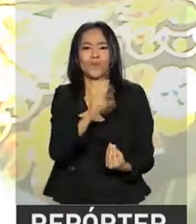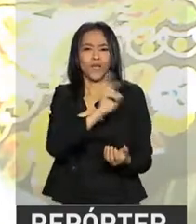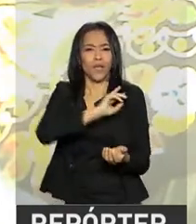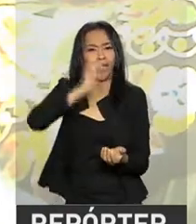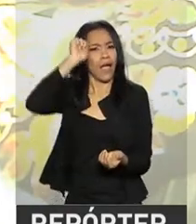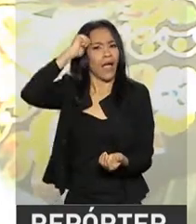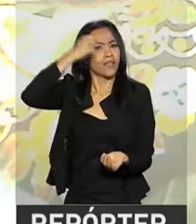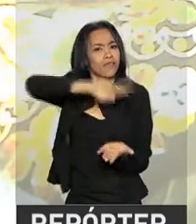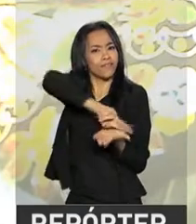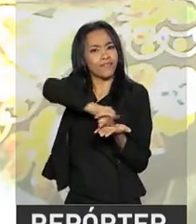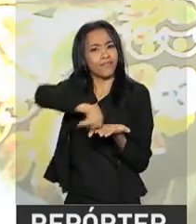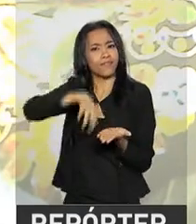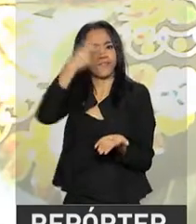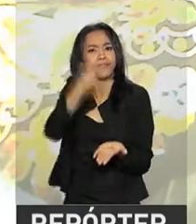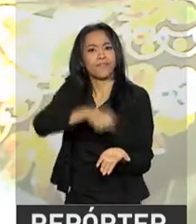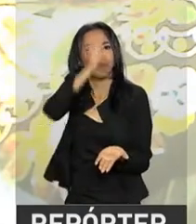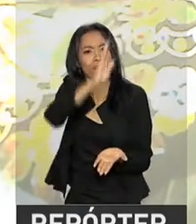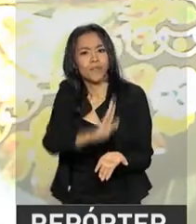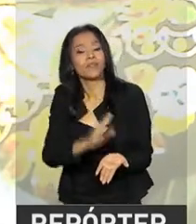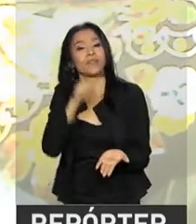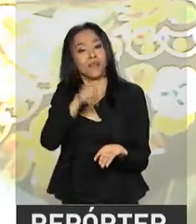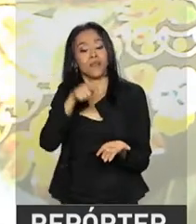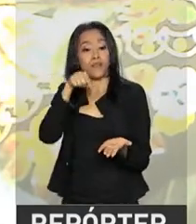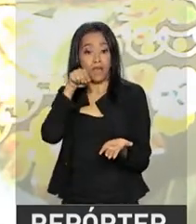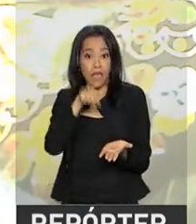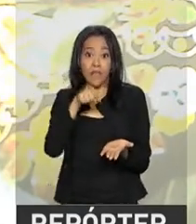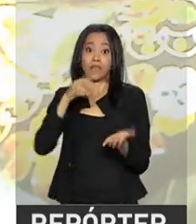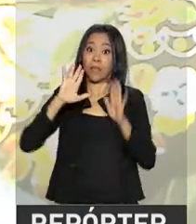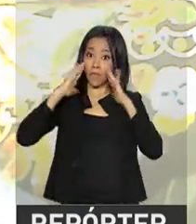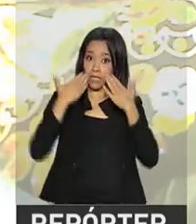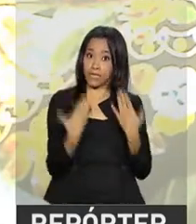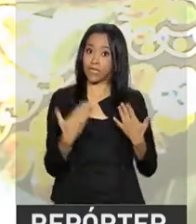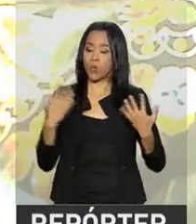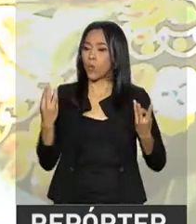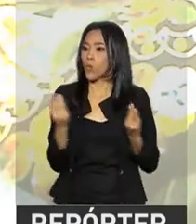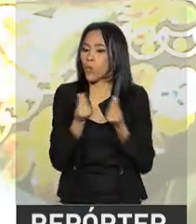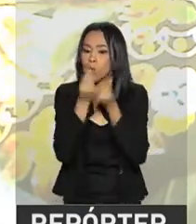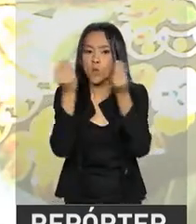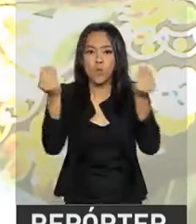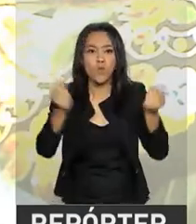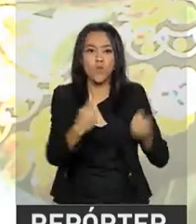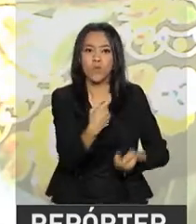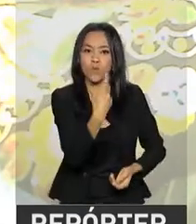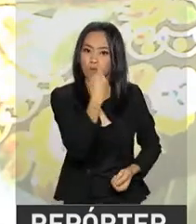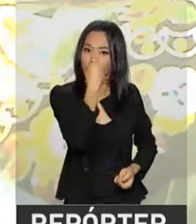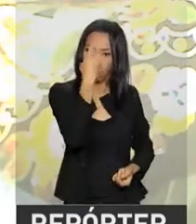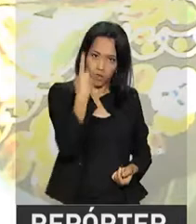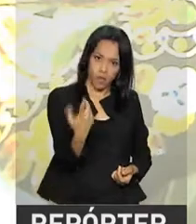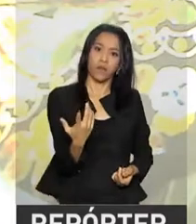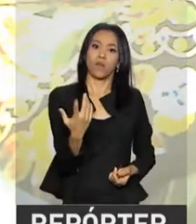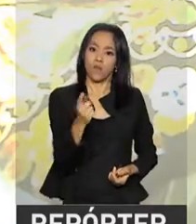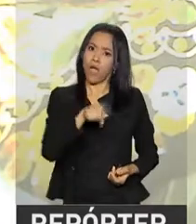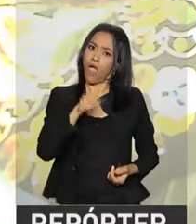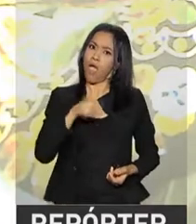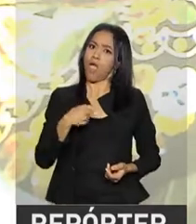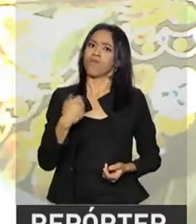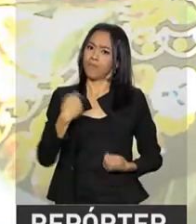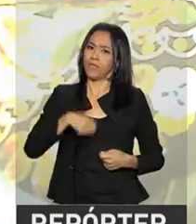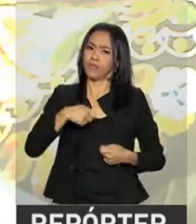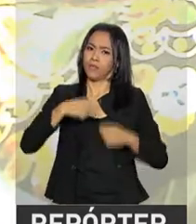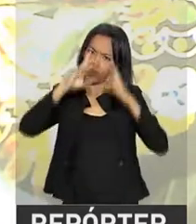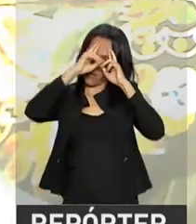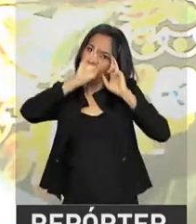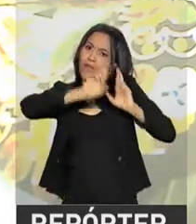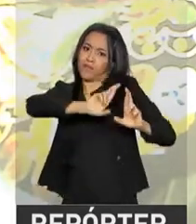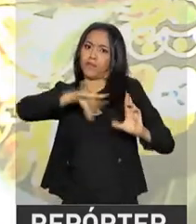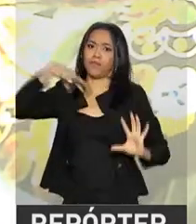e contribuições culturais, tornando essa manifestação uma riqueza única, uma expressão que realmente merece o reconhecimento